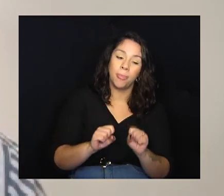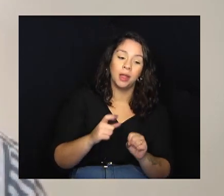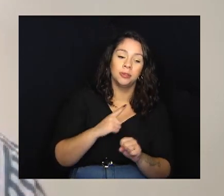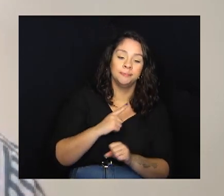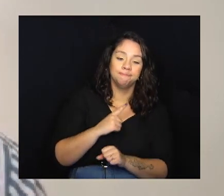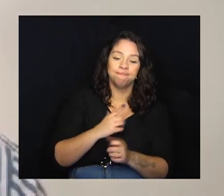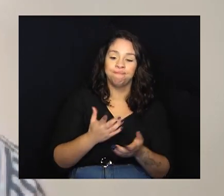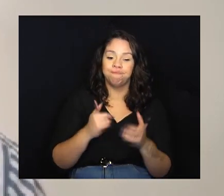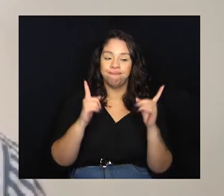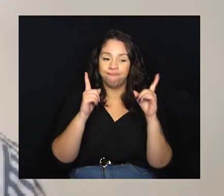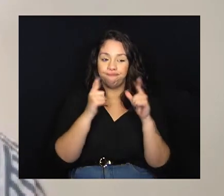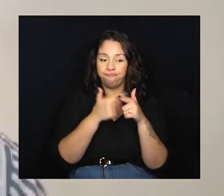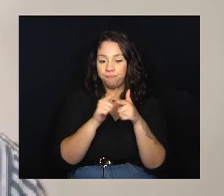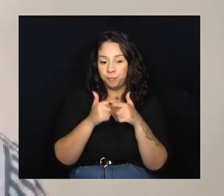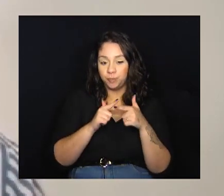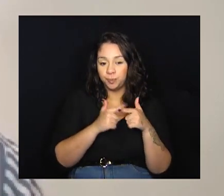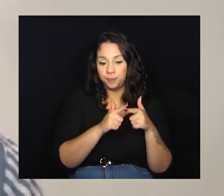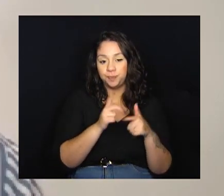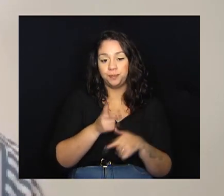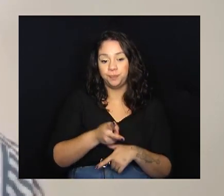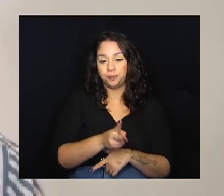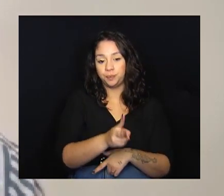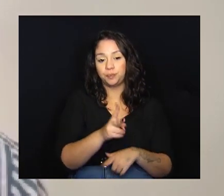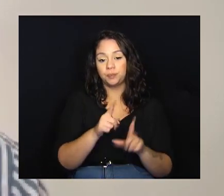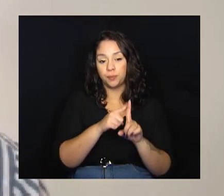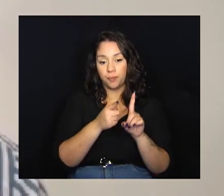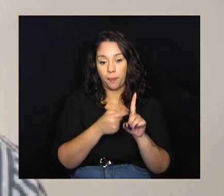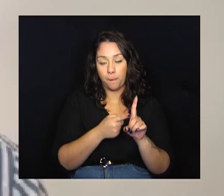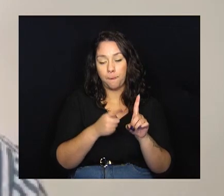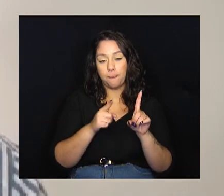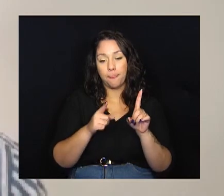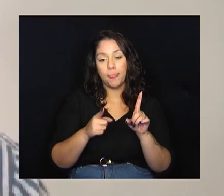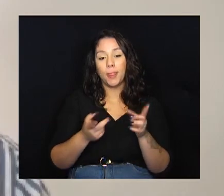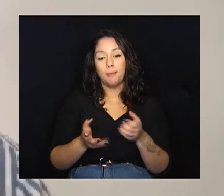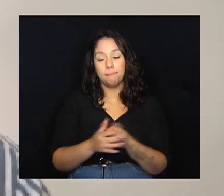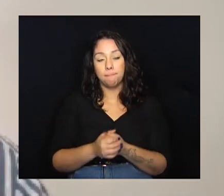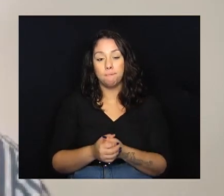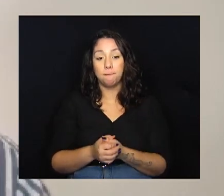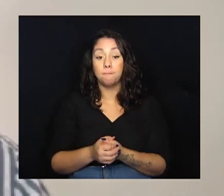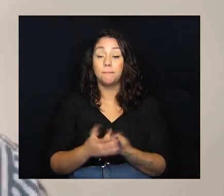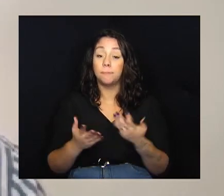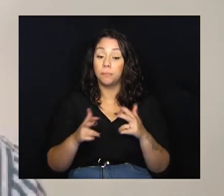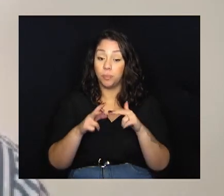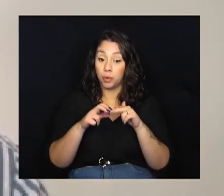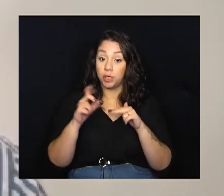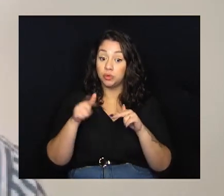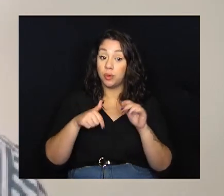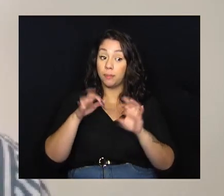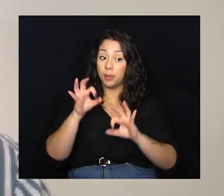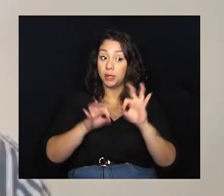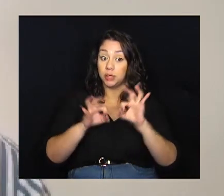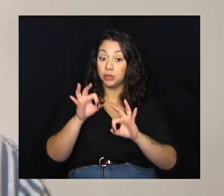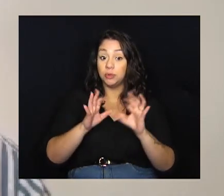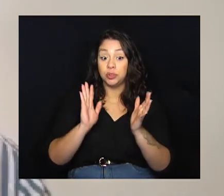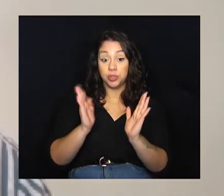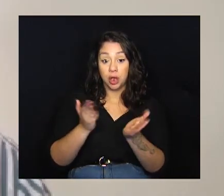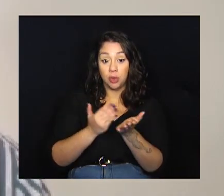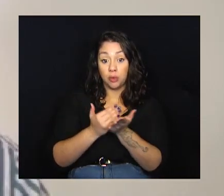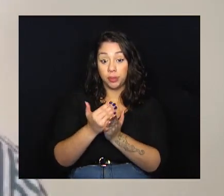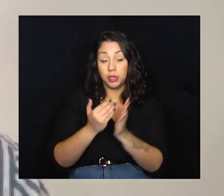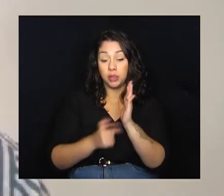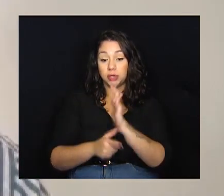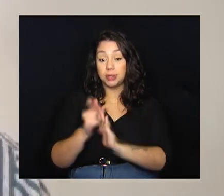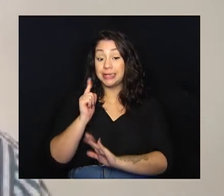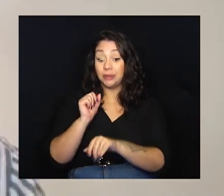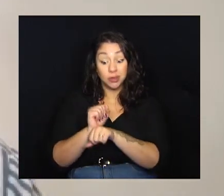dificuldade em prosseguir com a fertilização do embrião e tudo mais então por isso que eu falo é planejamento é começar antes né para não